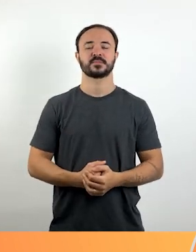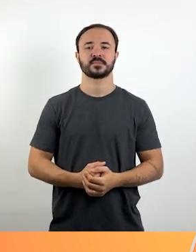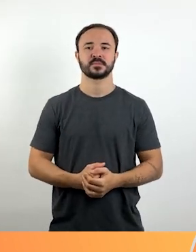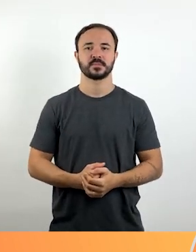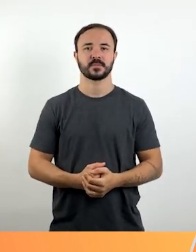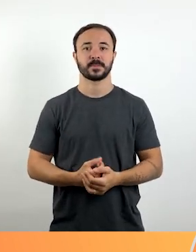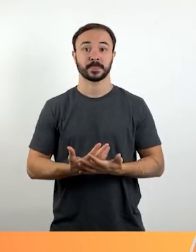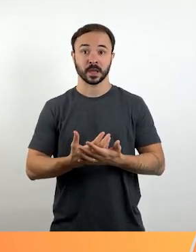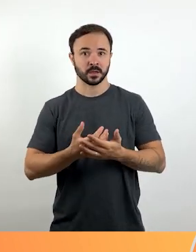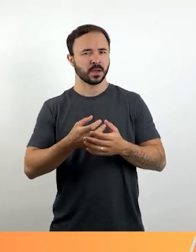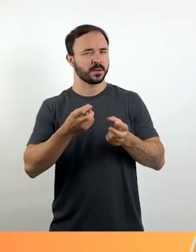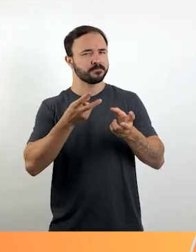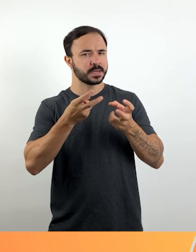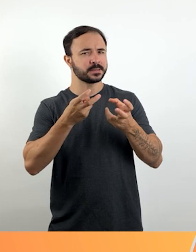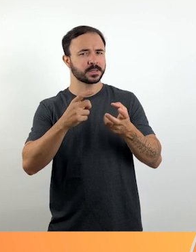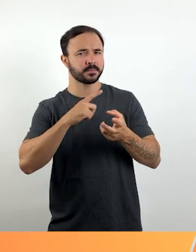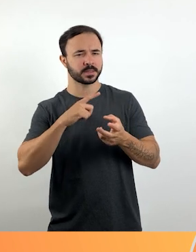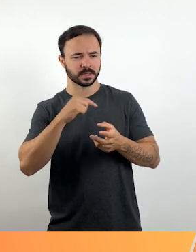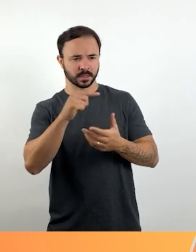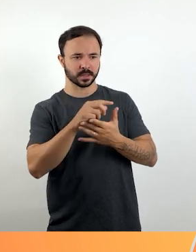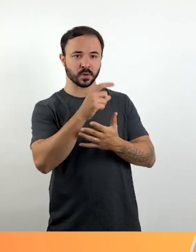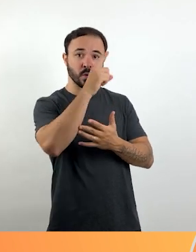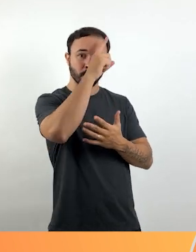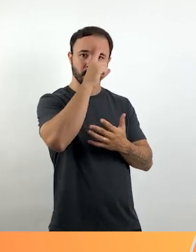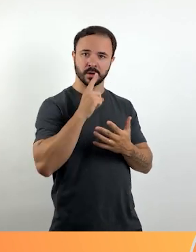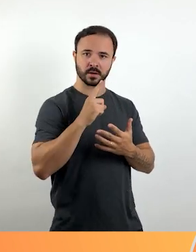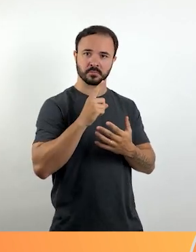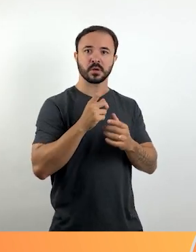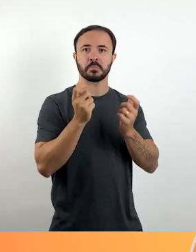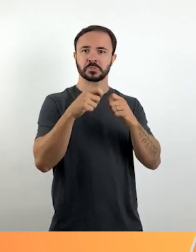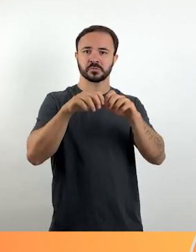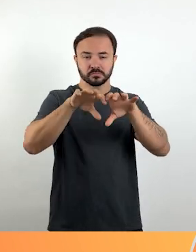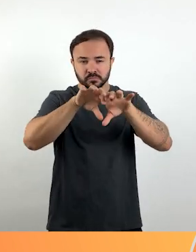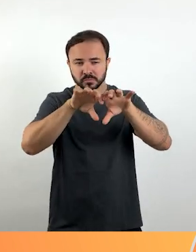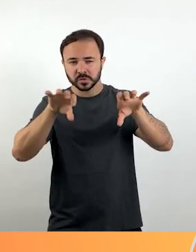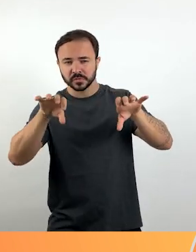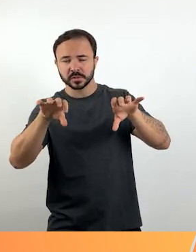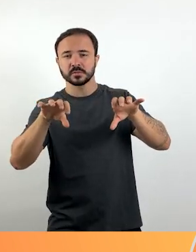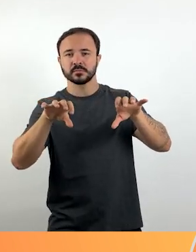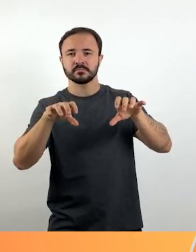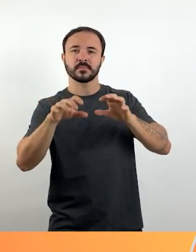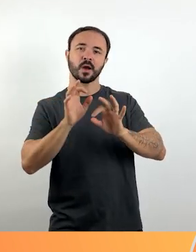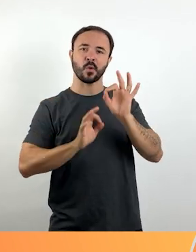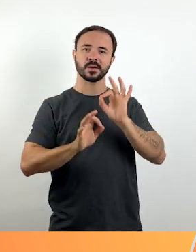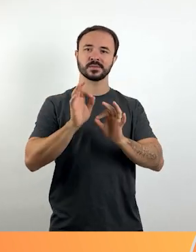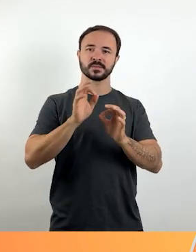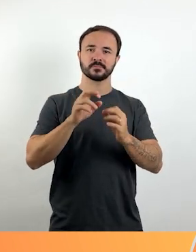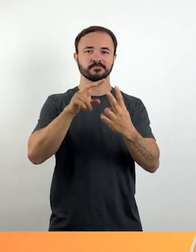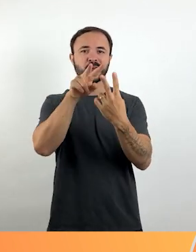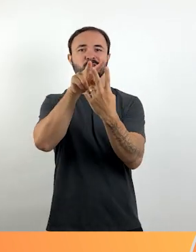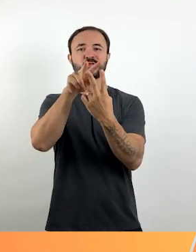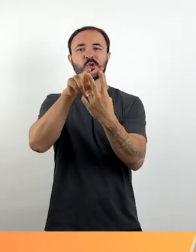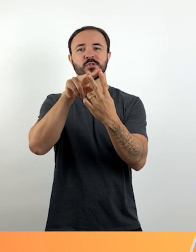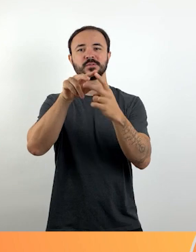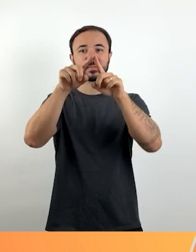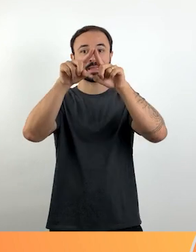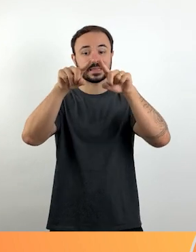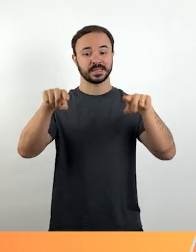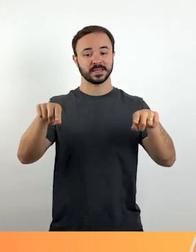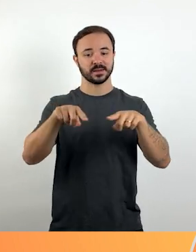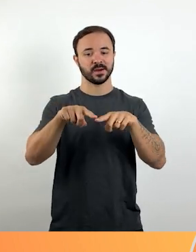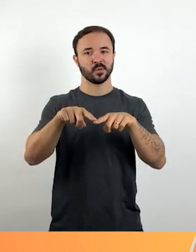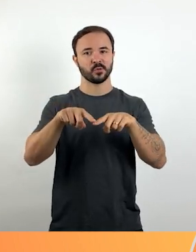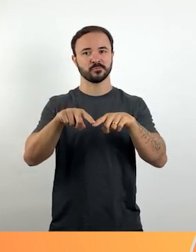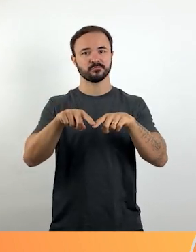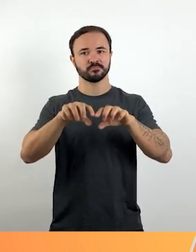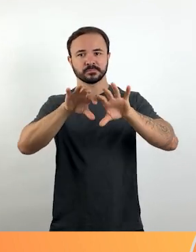amarela. Se você observar, esse amarelo aqui eu posso dividir ele em 2 triângulos, beleza? Em